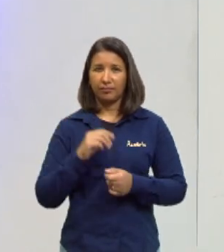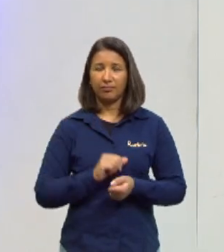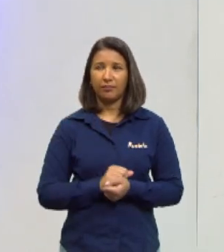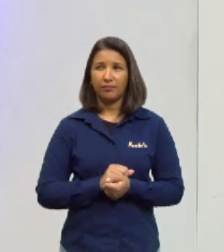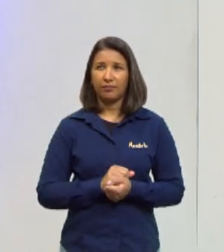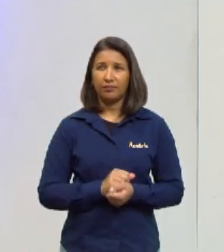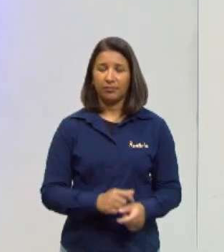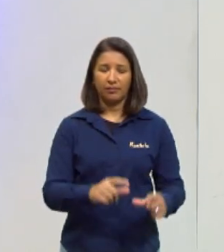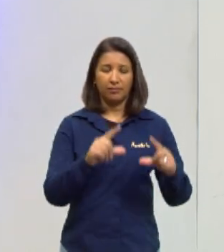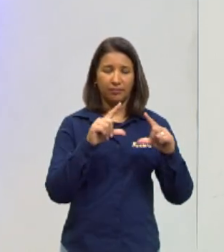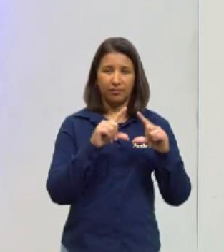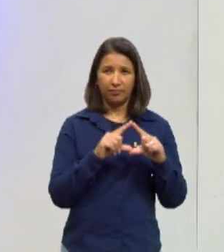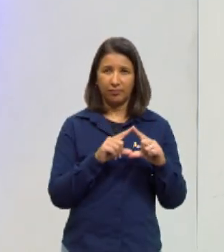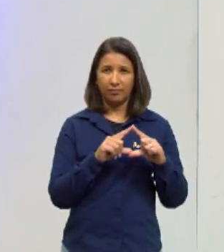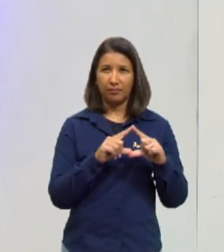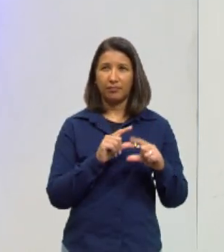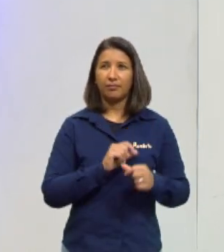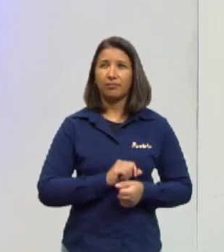delta vai ser